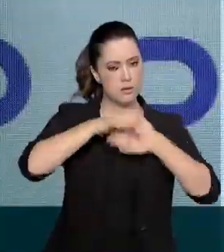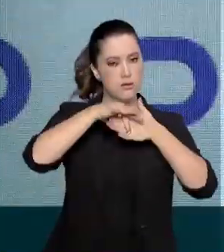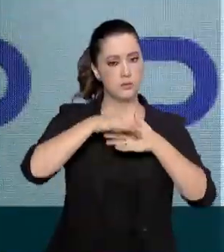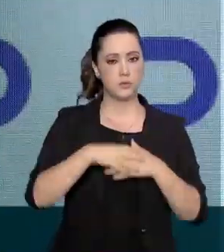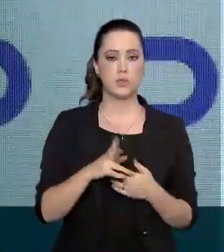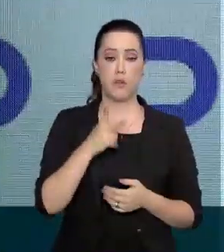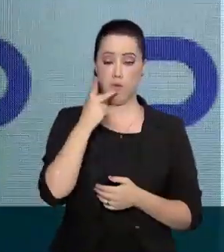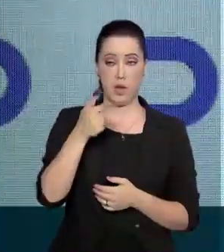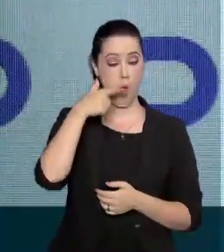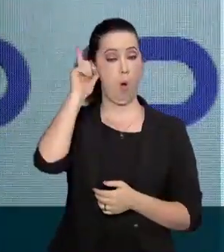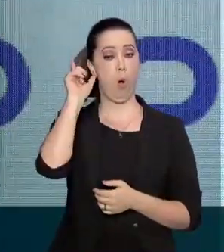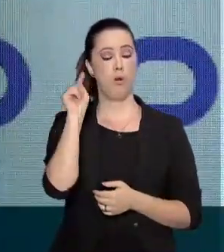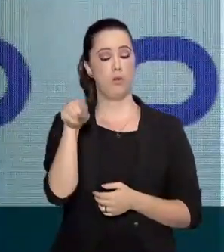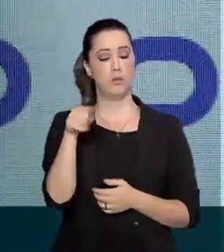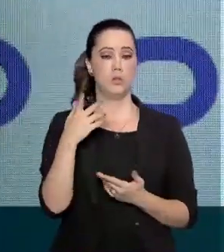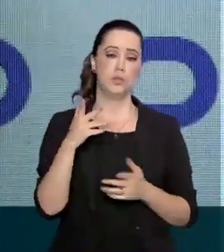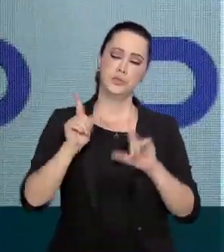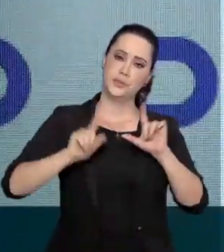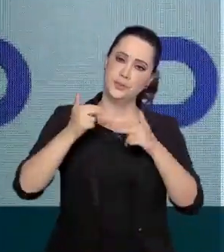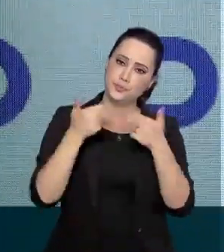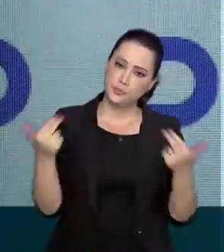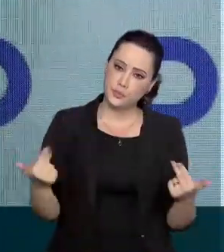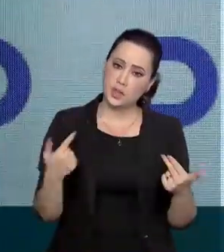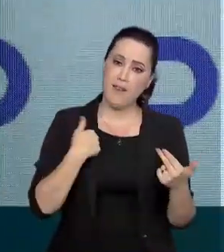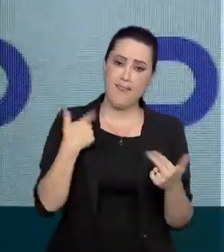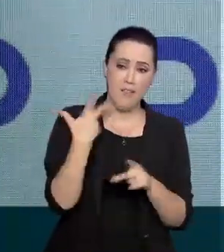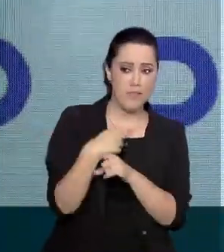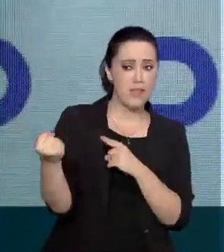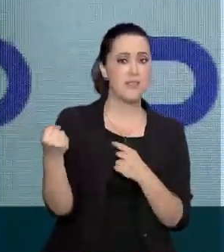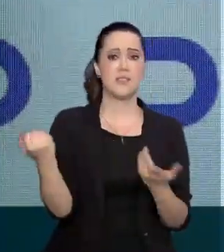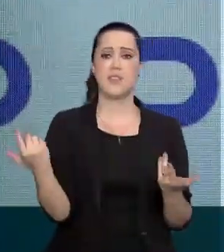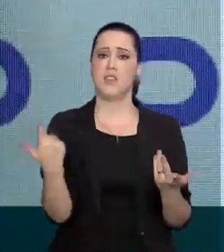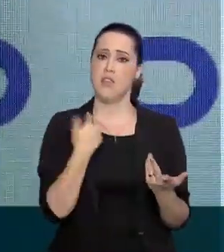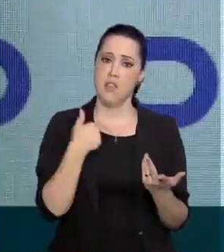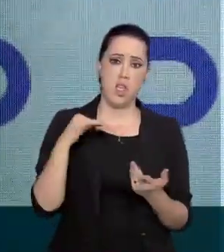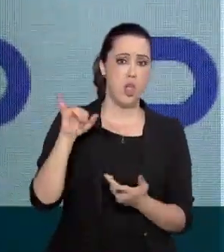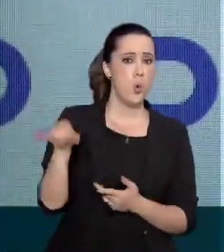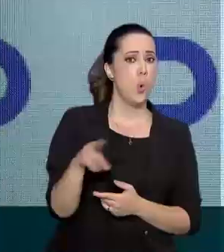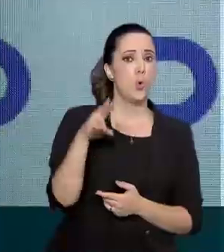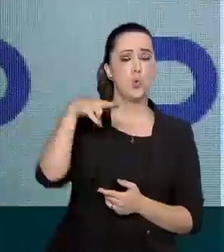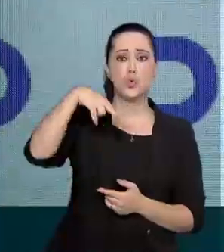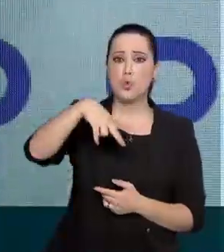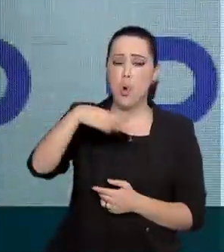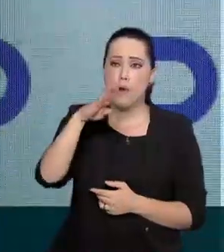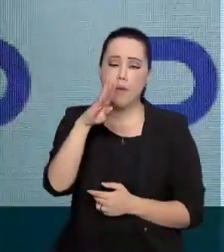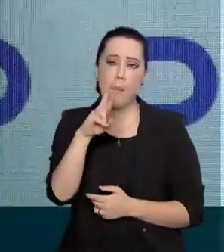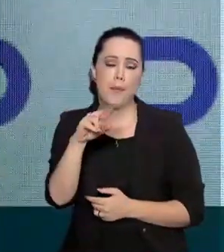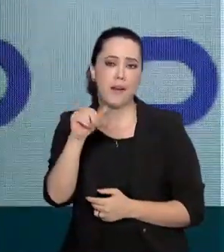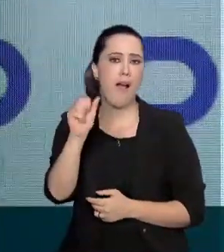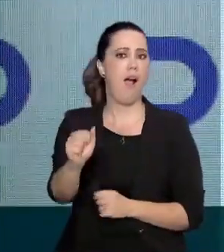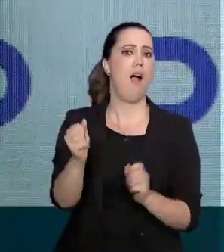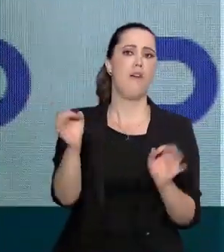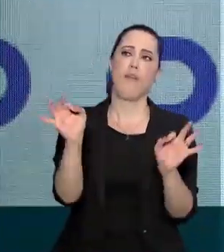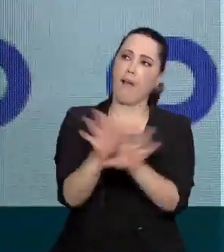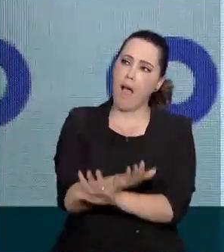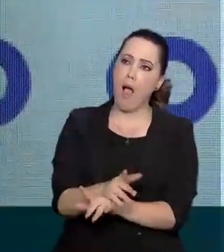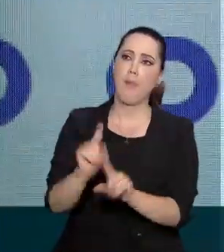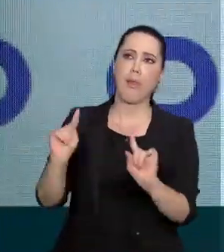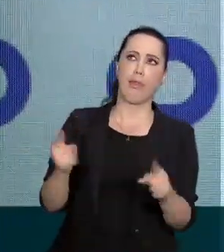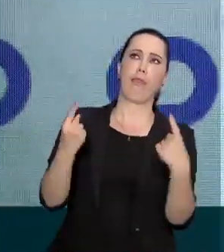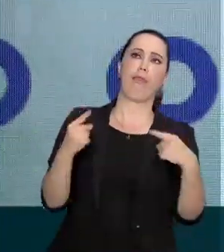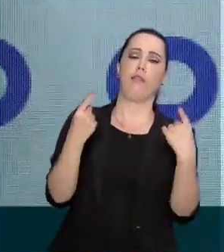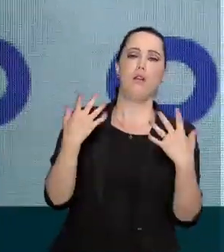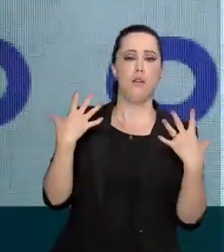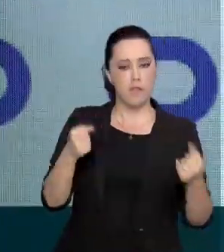né, como disse ontem, né, imprensa, eu ganhei eleições, eu sou o Johnny Bravo, para de perturbar, pô. Vamos